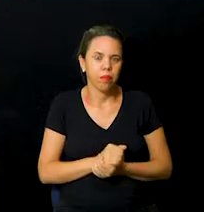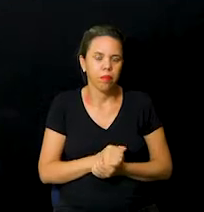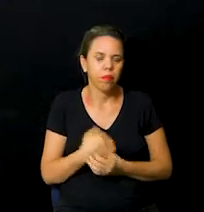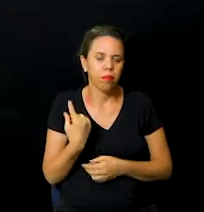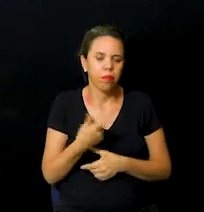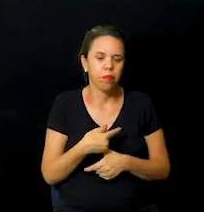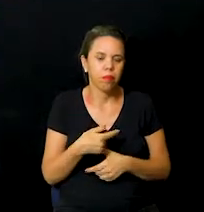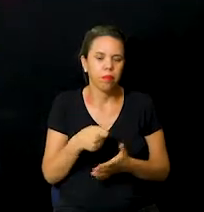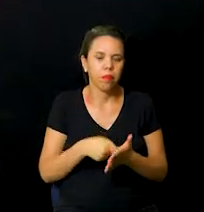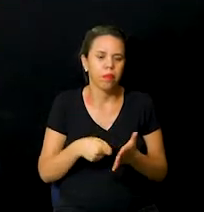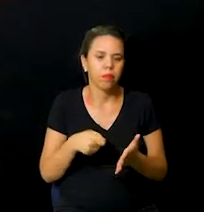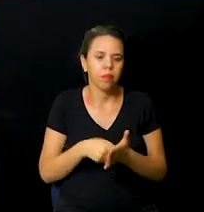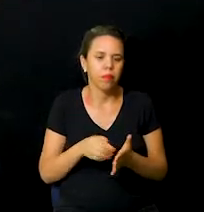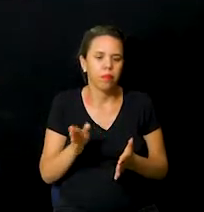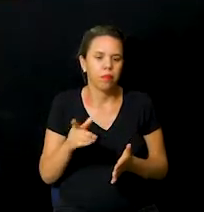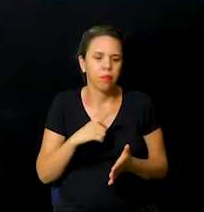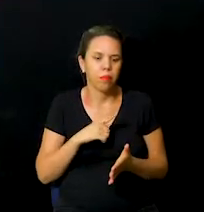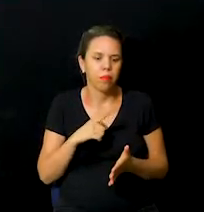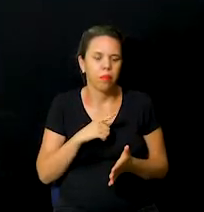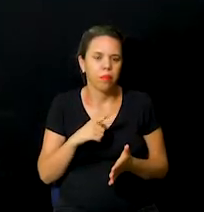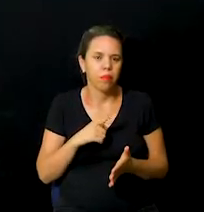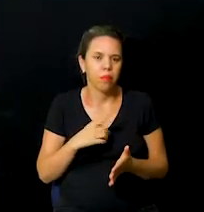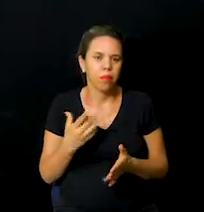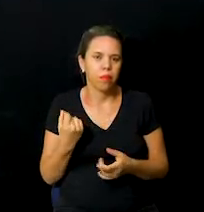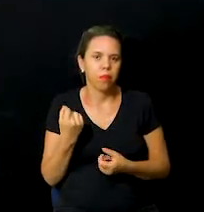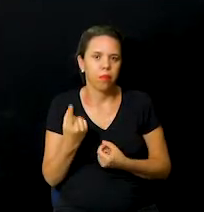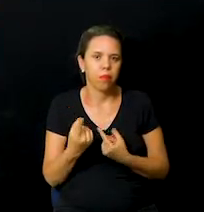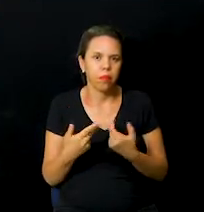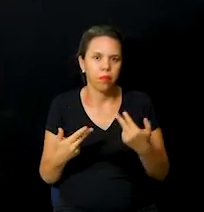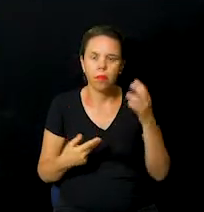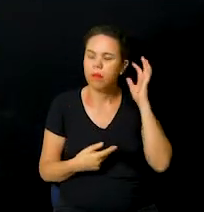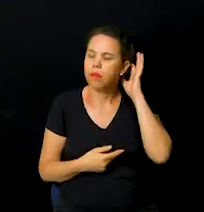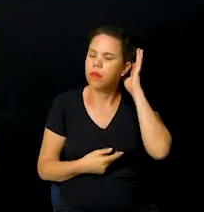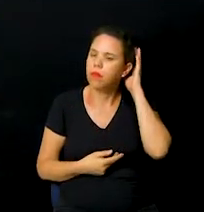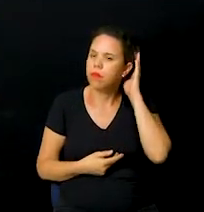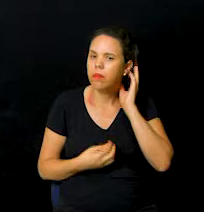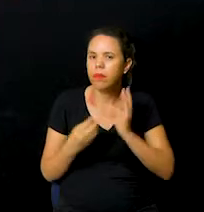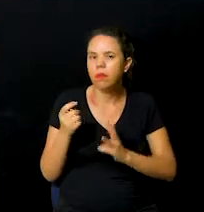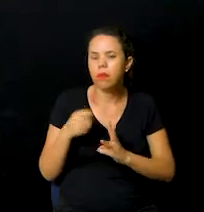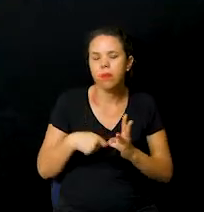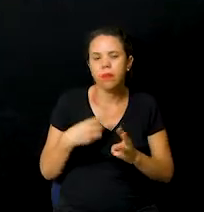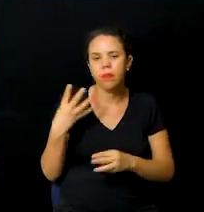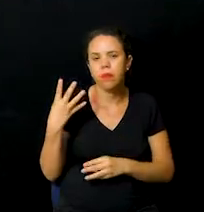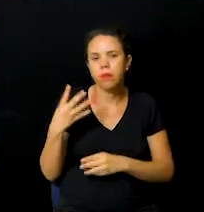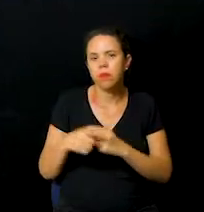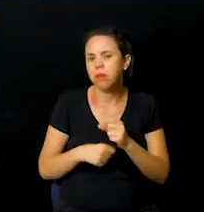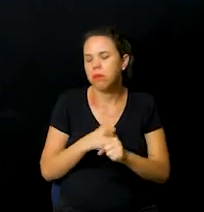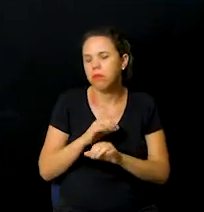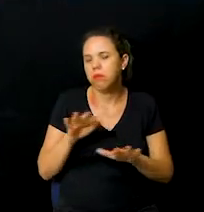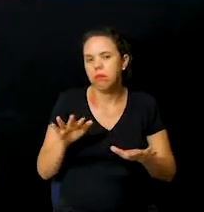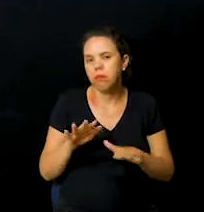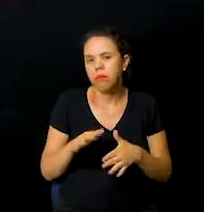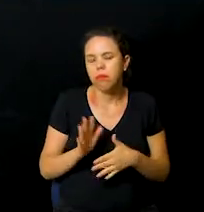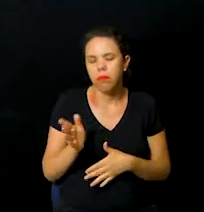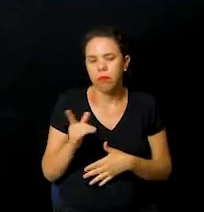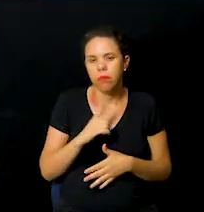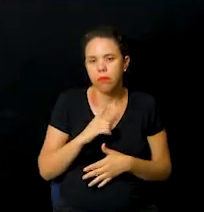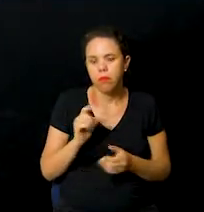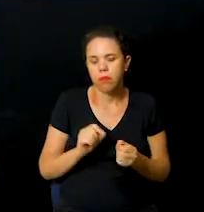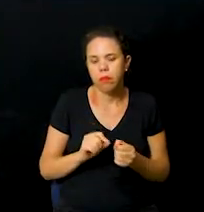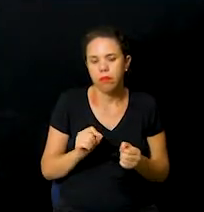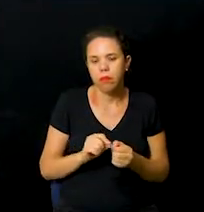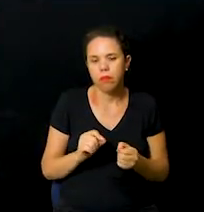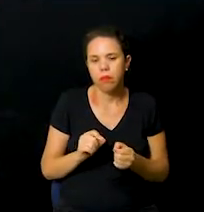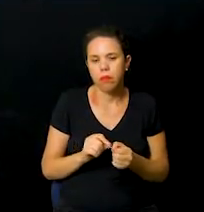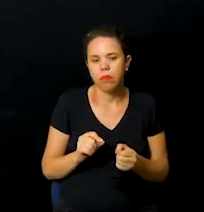empreender. A gente está muito pautada nessa que já tem minimamente alguma coisa. Seja 3 meses, 4 meses, 1 ano, não importa.